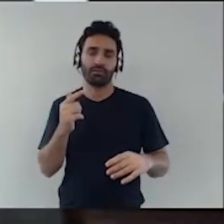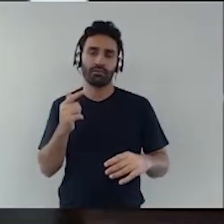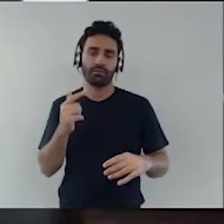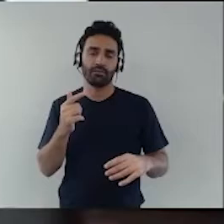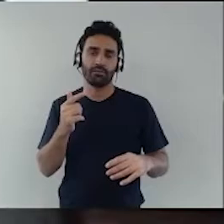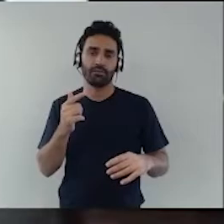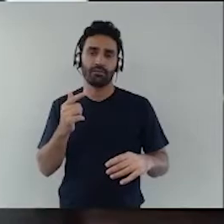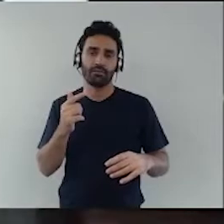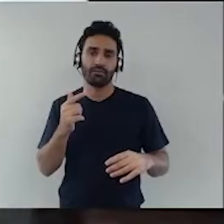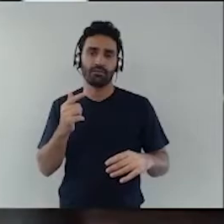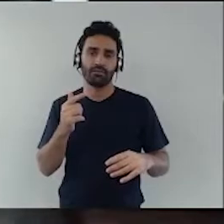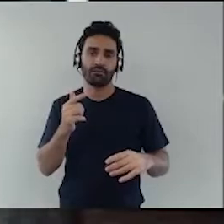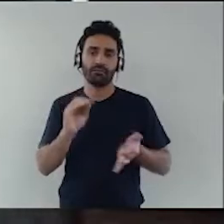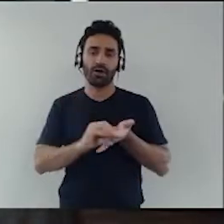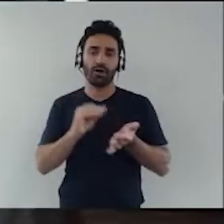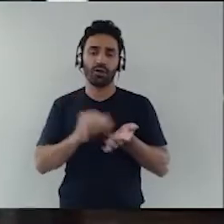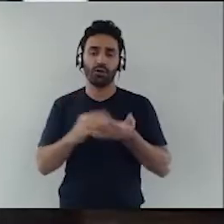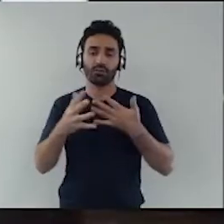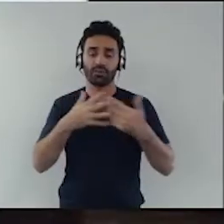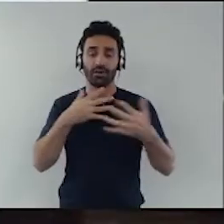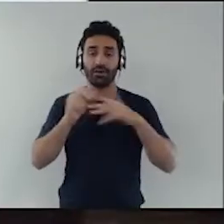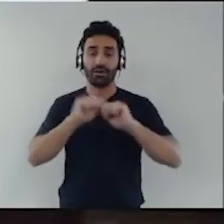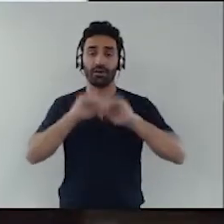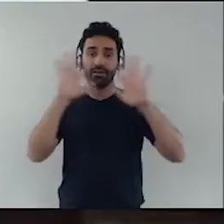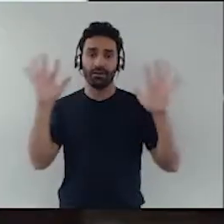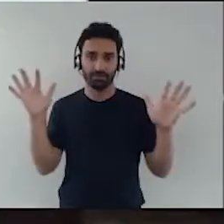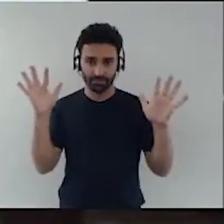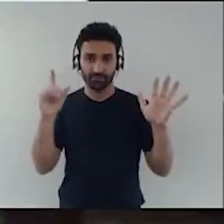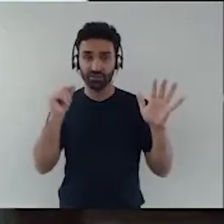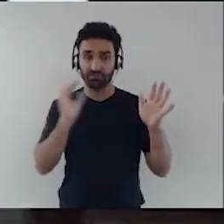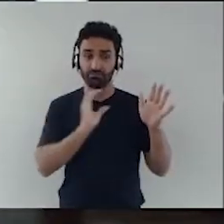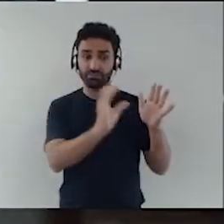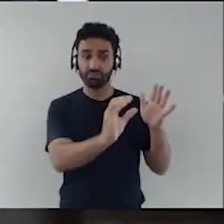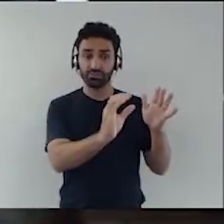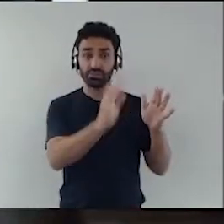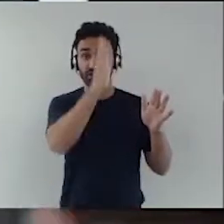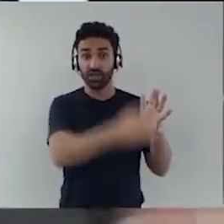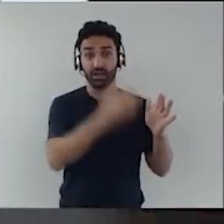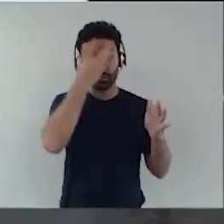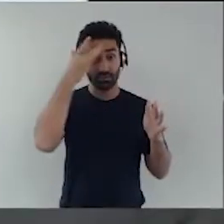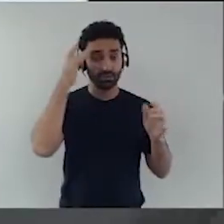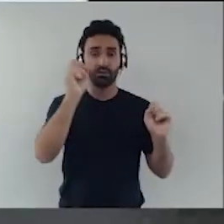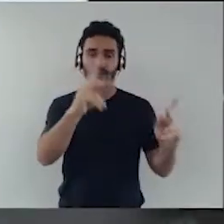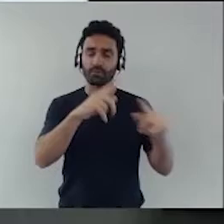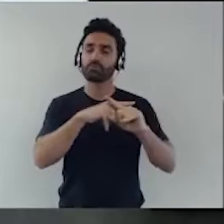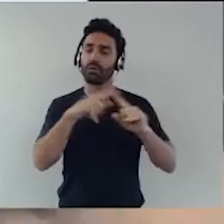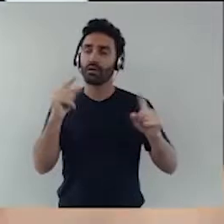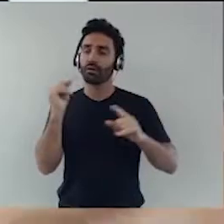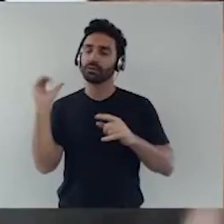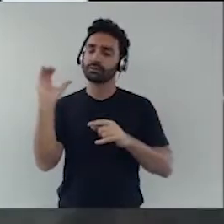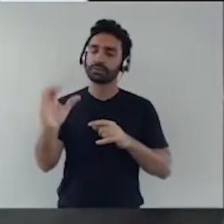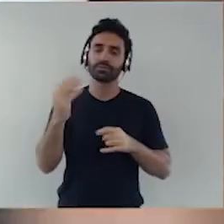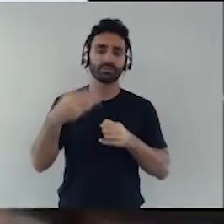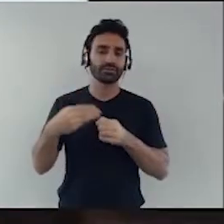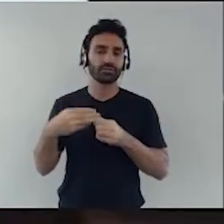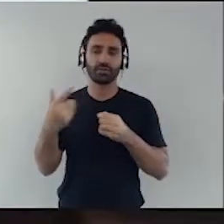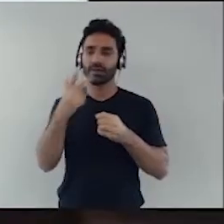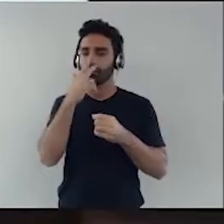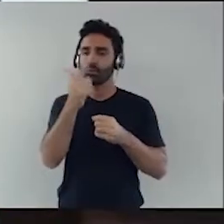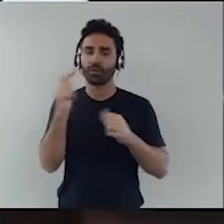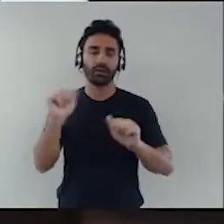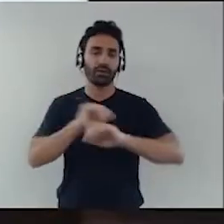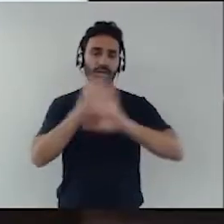vitrine que é a transferência direta de renda. Ou seja, recentemente, inclusive, mais de uma